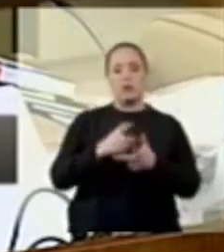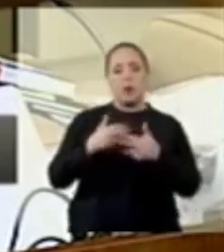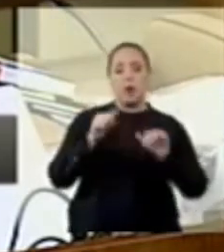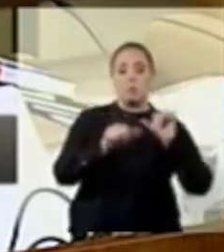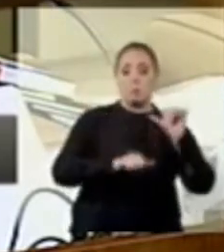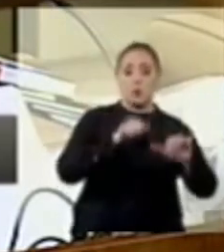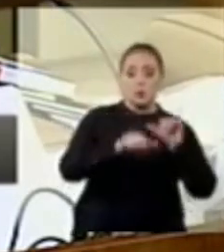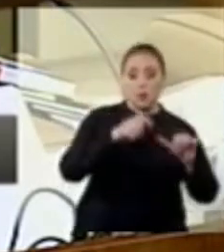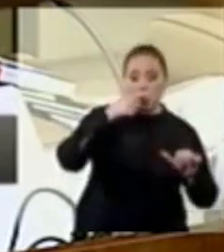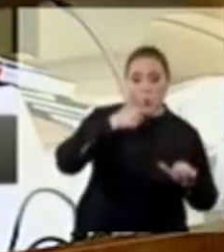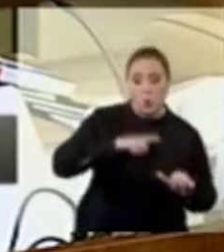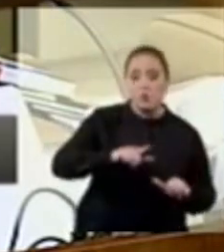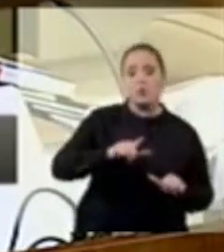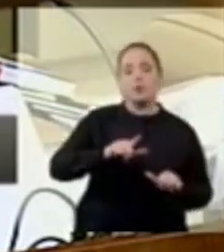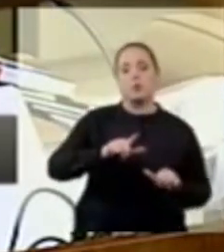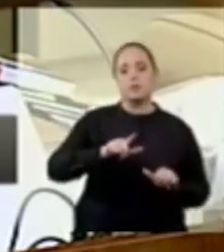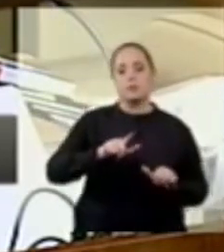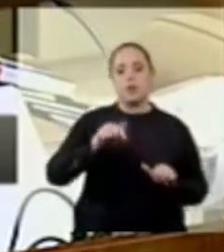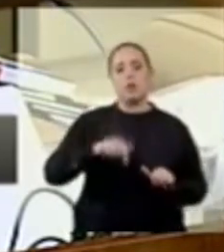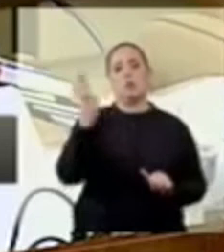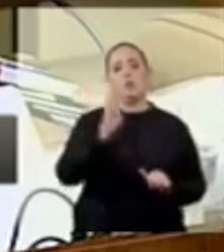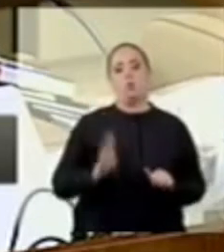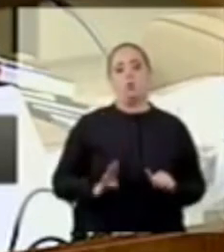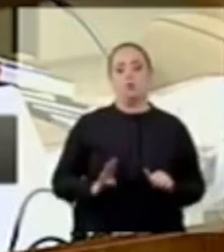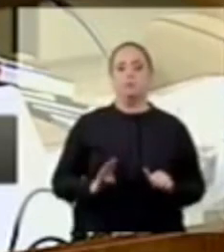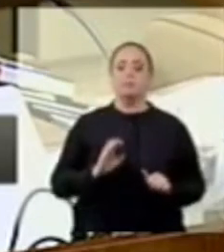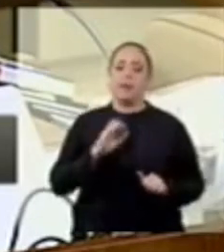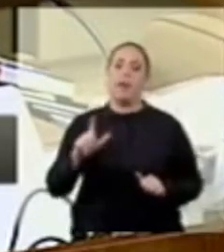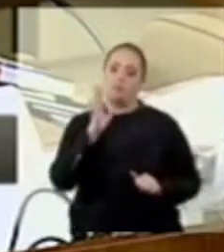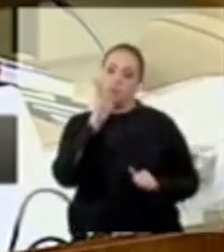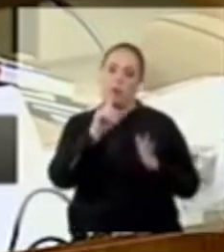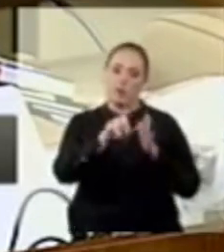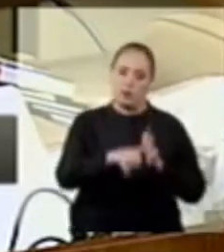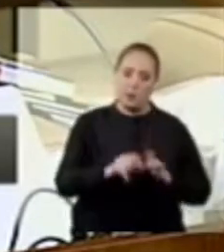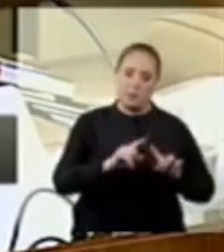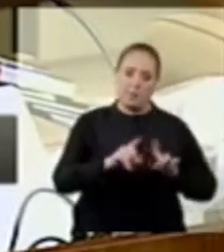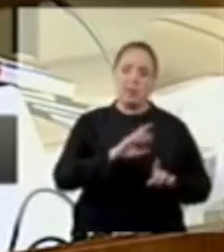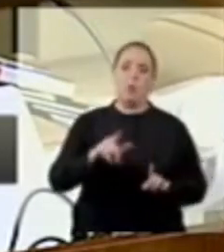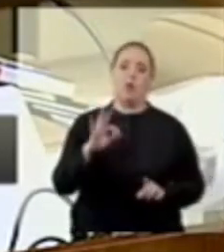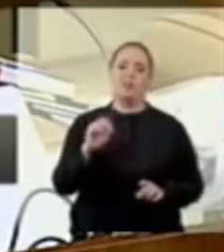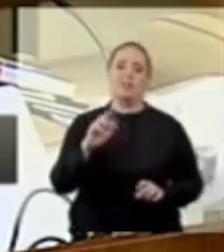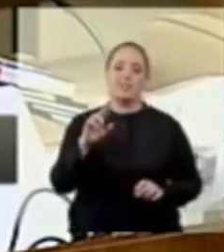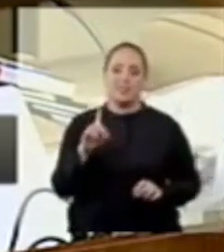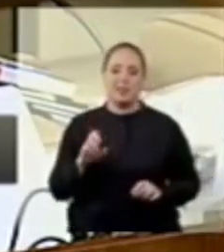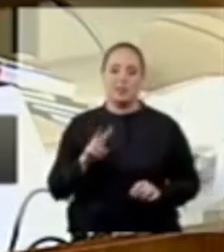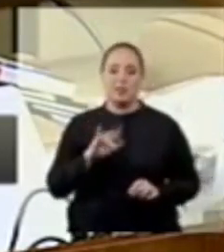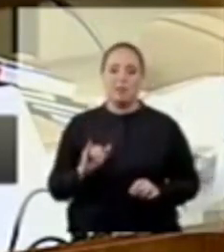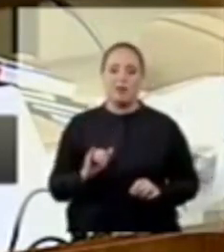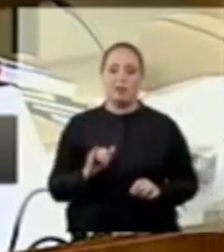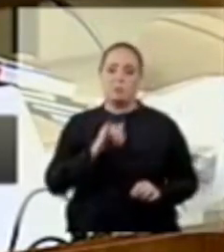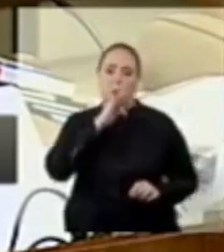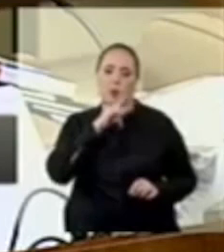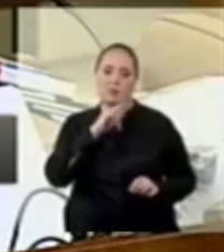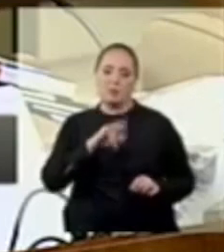nós finalmente estamos conseguindo no brasil com atraso mas não tarde demais elas vão regredir